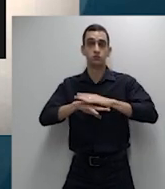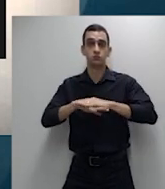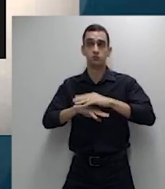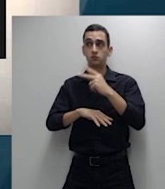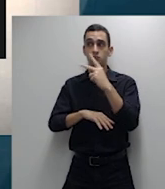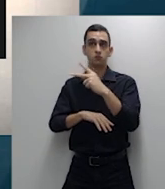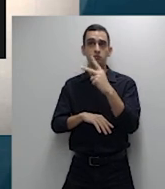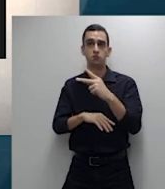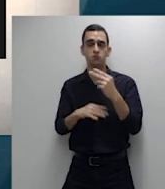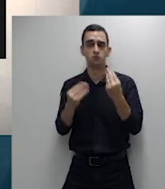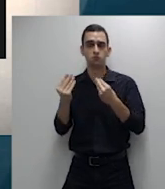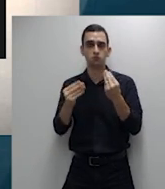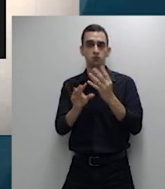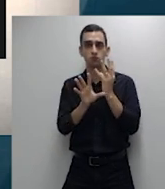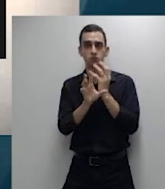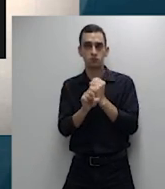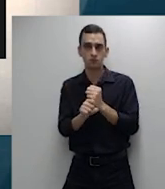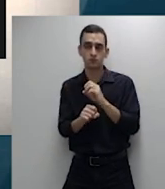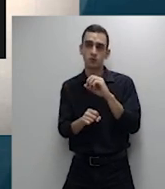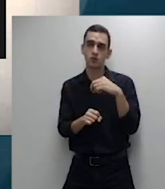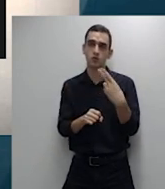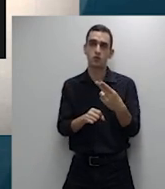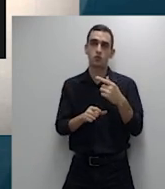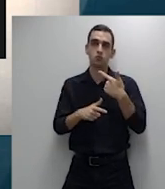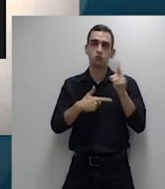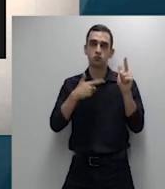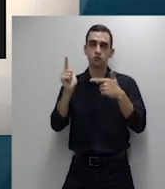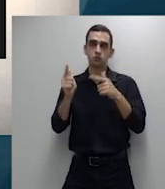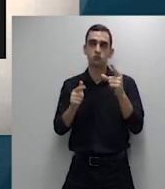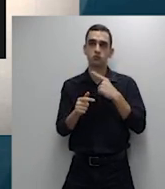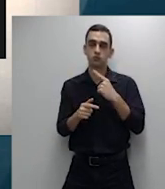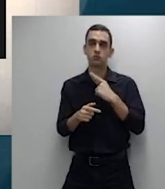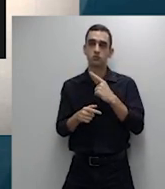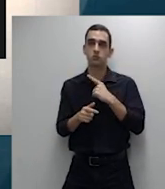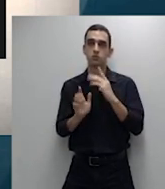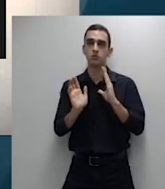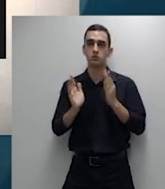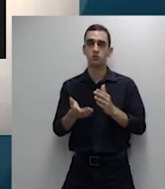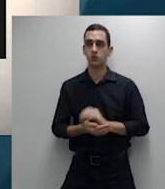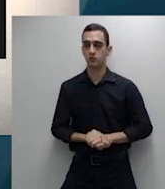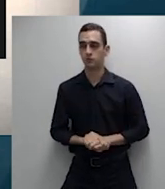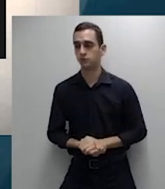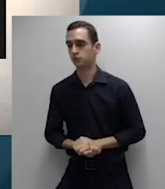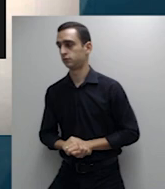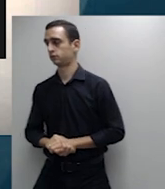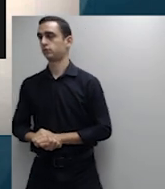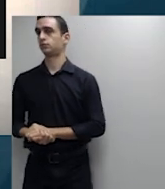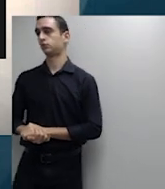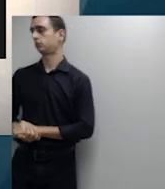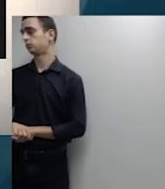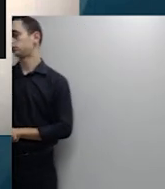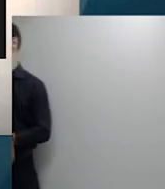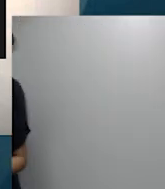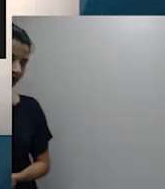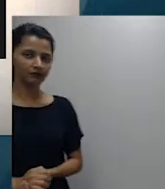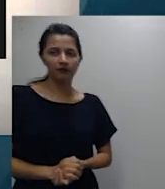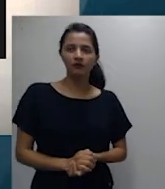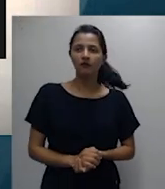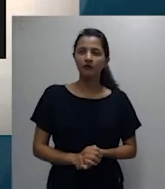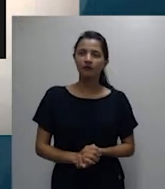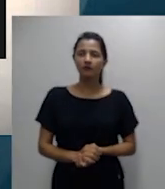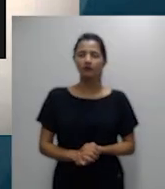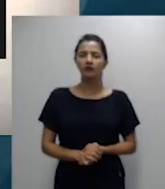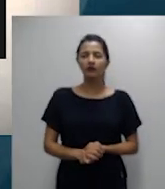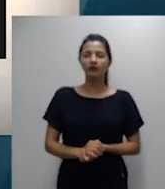faltante de acordo com a pretensão do impetrante em caminho encaminho vote